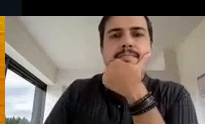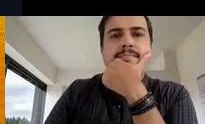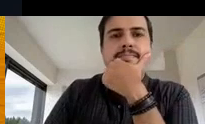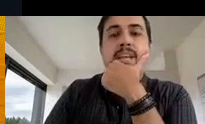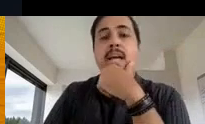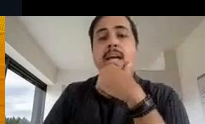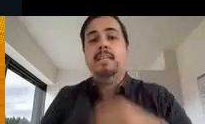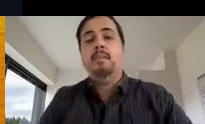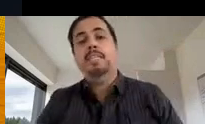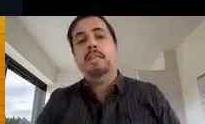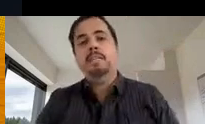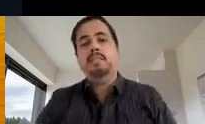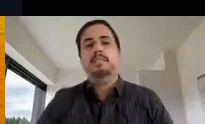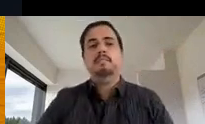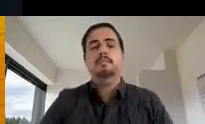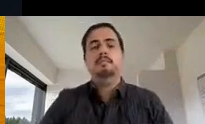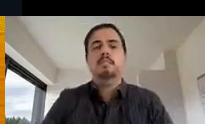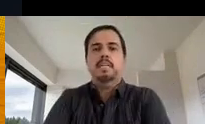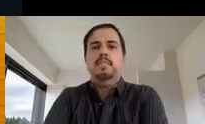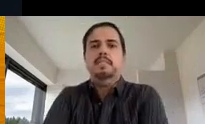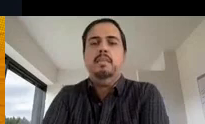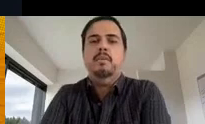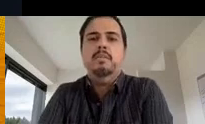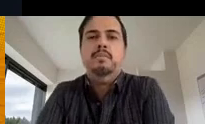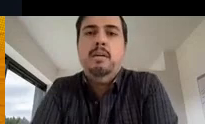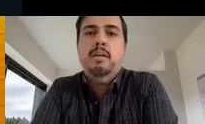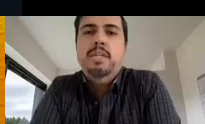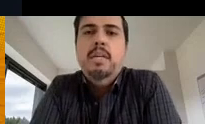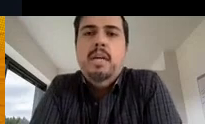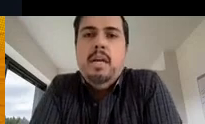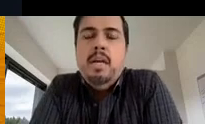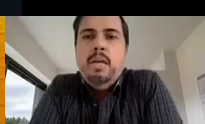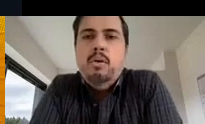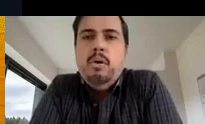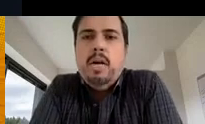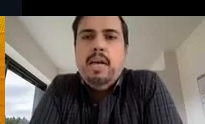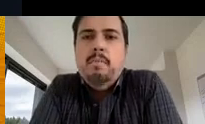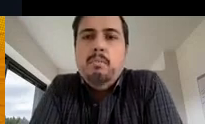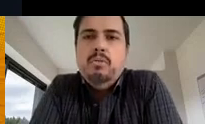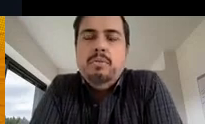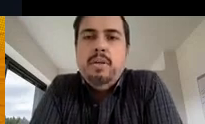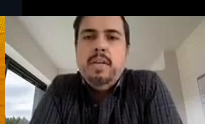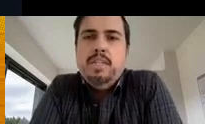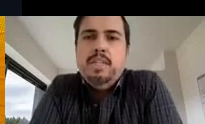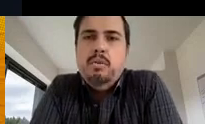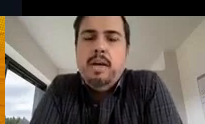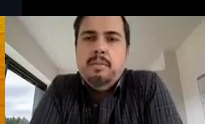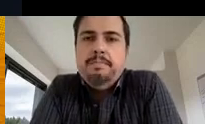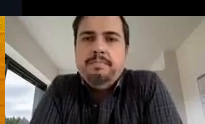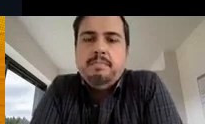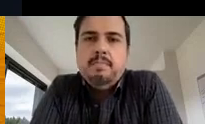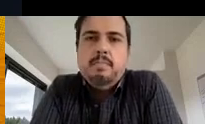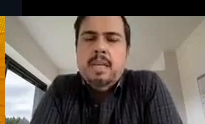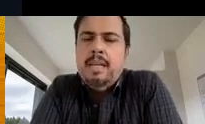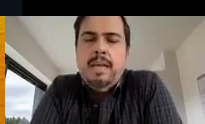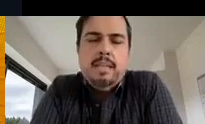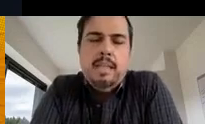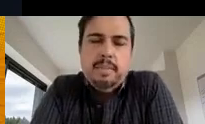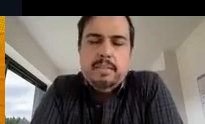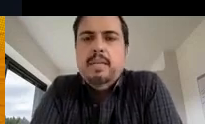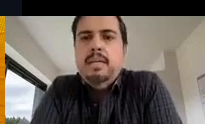aqui. As armadilhas, para vocês prestarem atenção, já falamos de melhorar, é muito diferente de